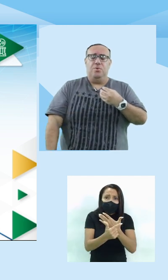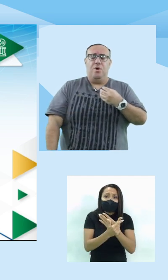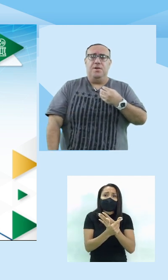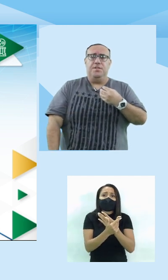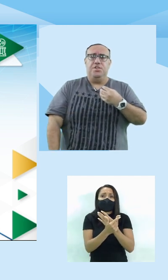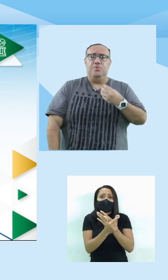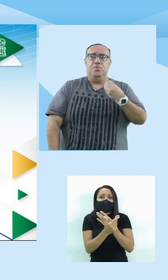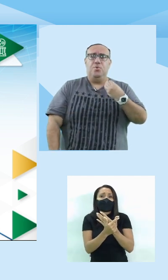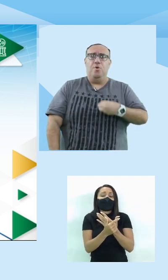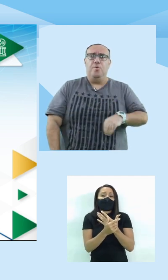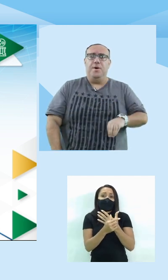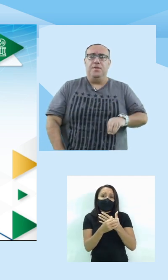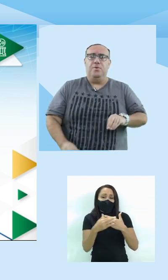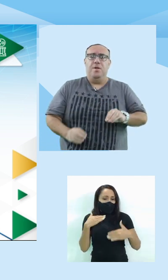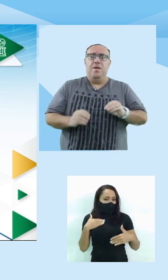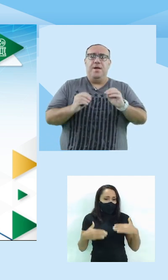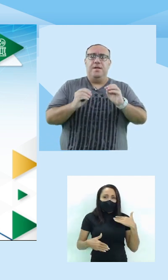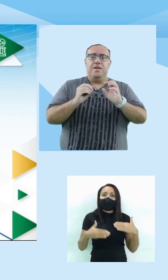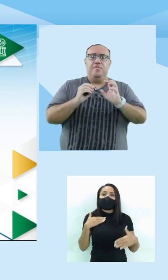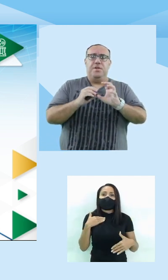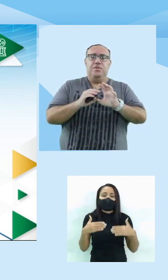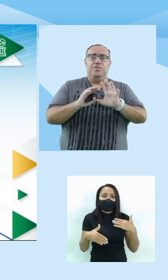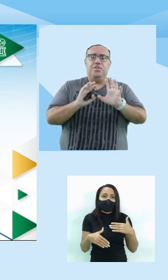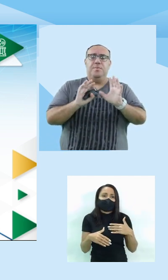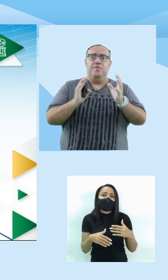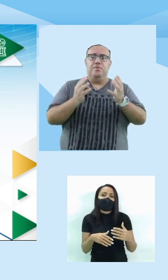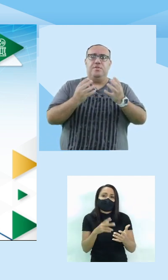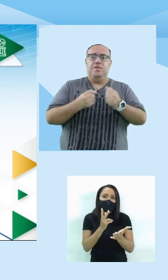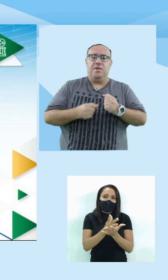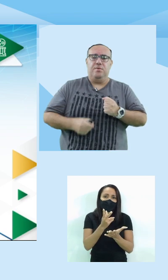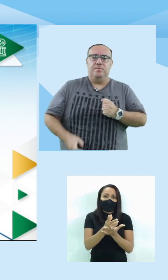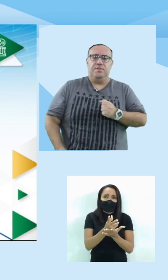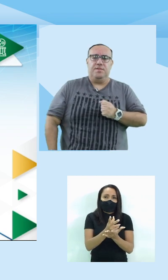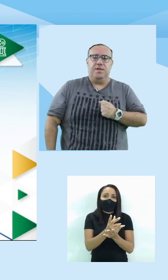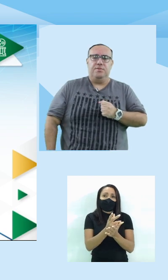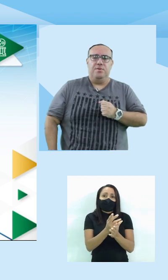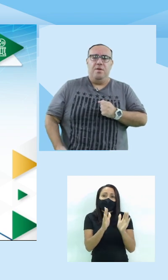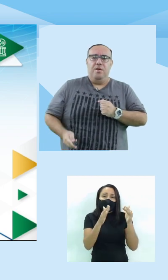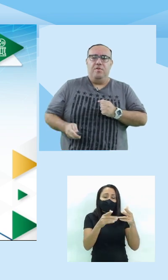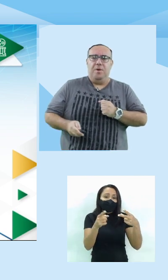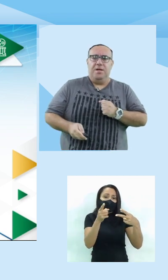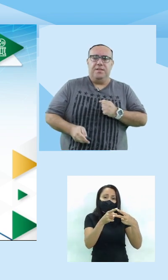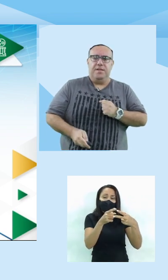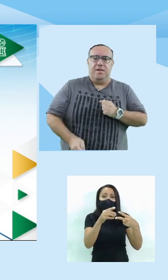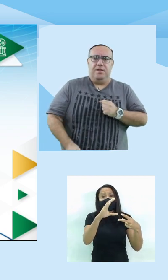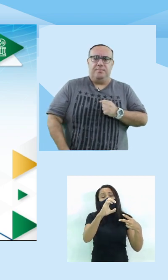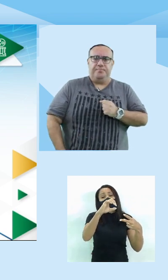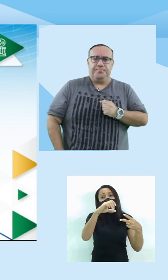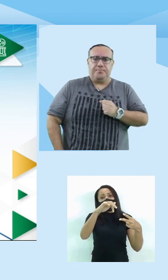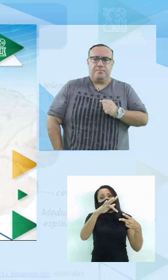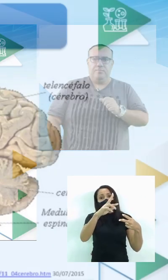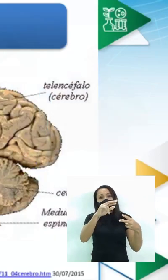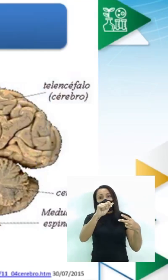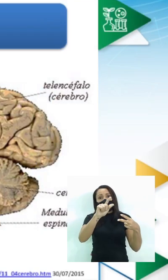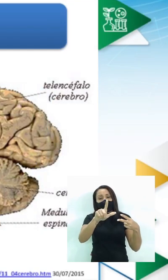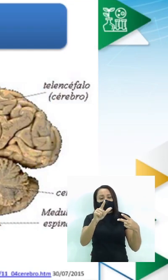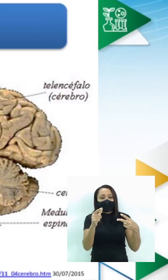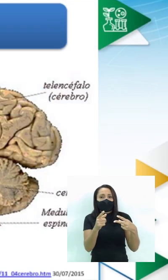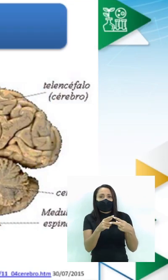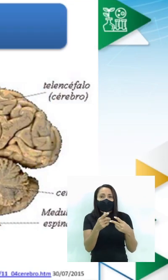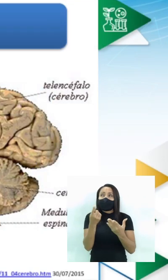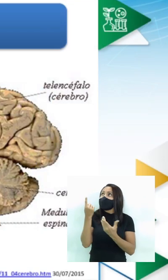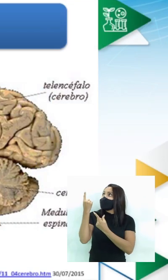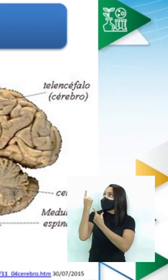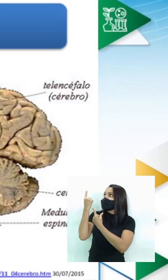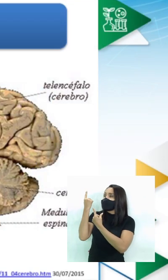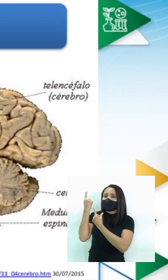do organismo, do corpo humano, é através do sistema nervoso central, tá certo? Vamos lá, na tela. O